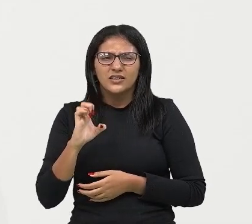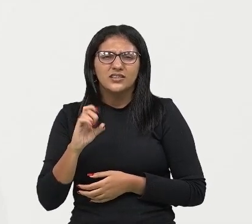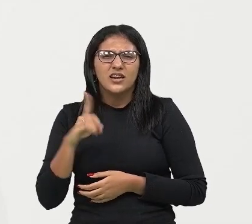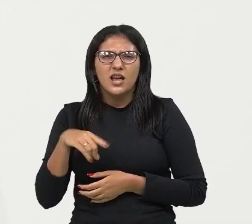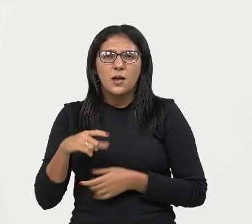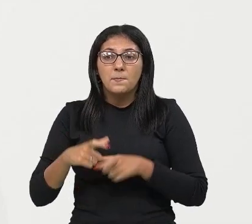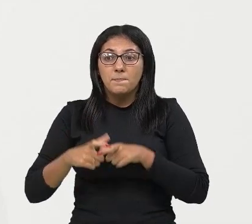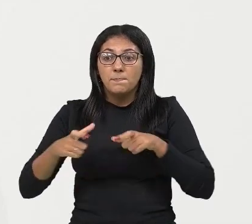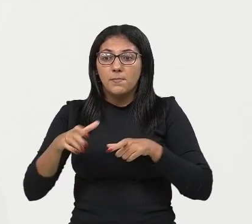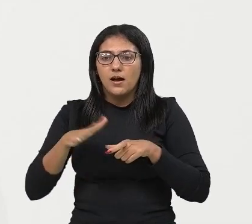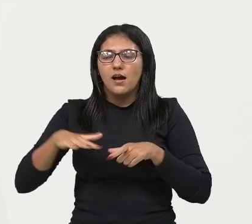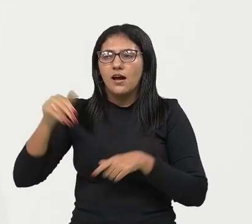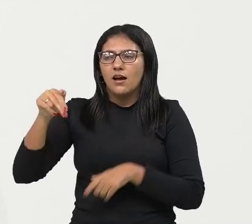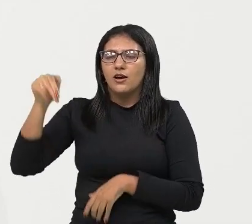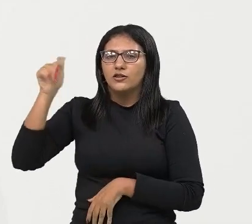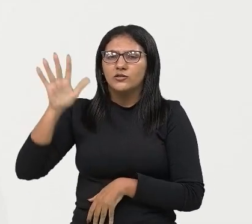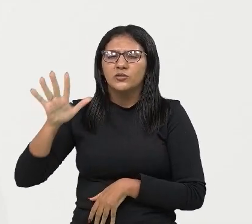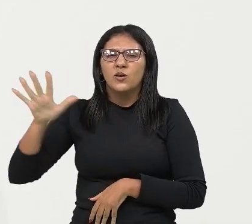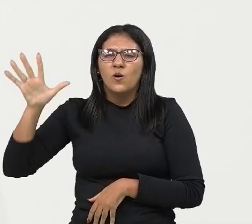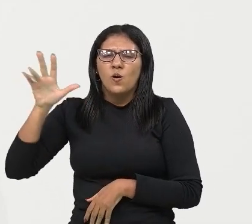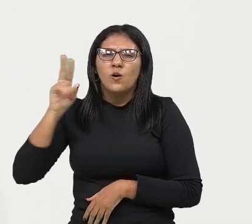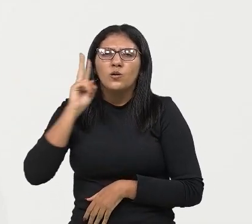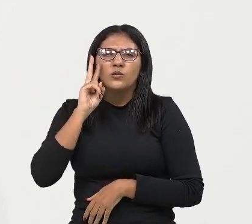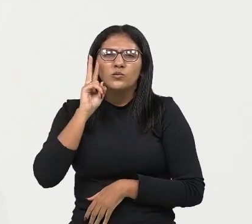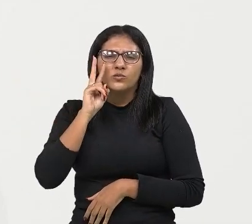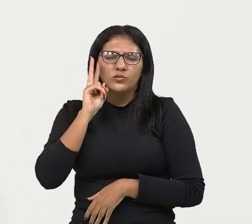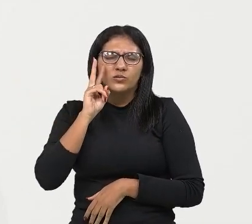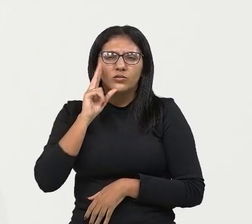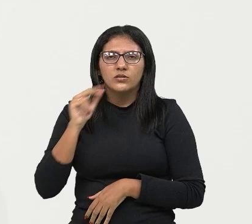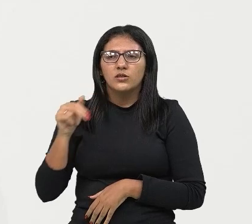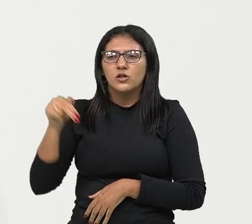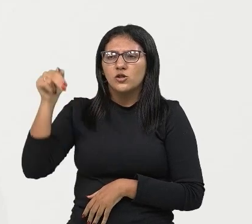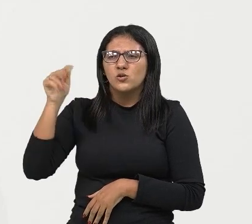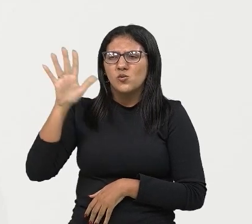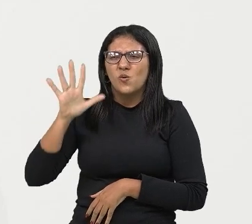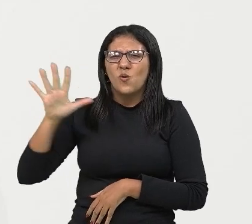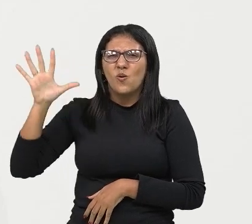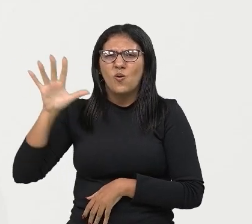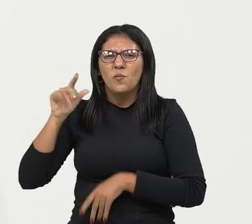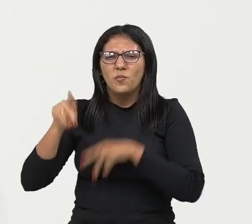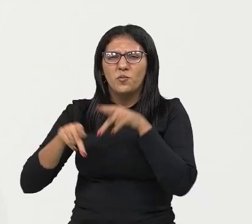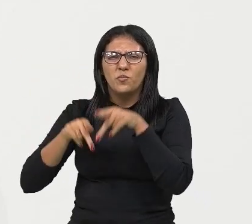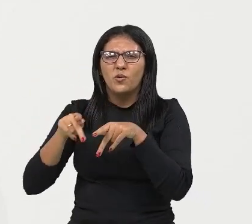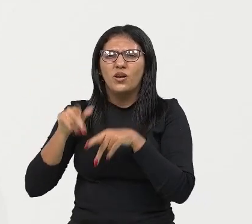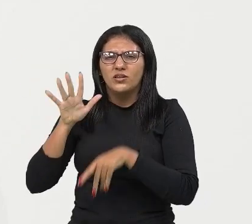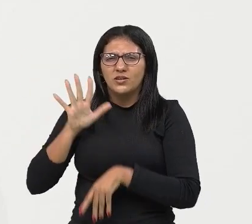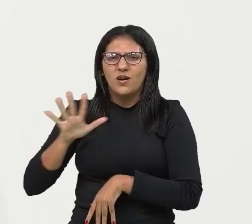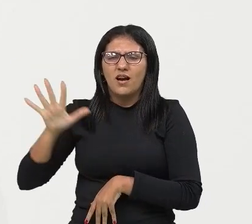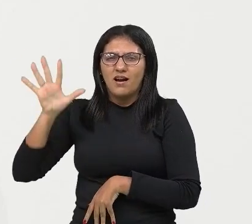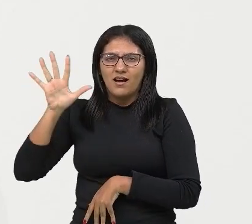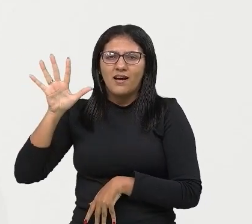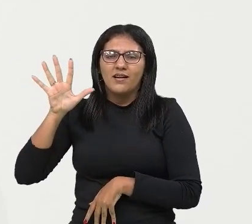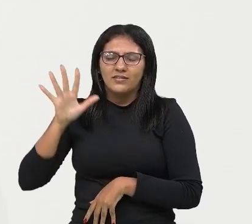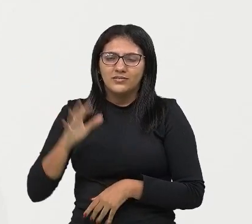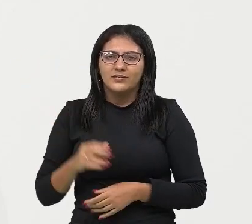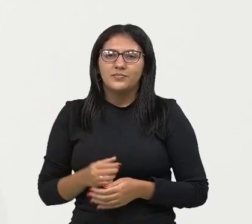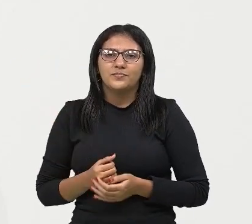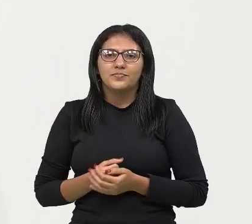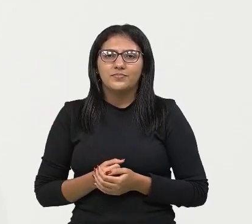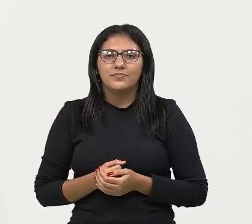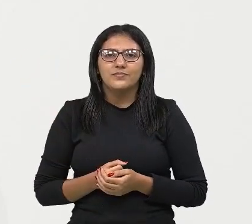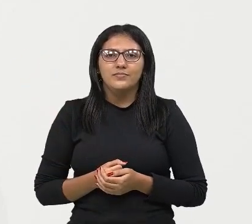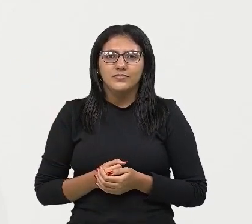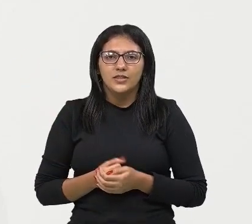no litoral, como eu falei já para vocês, a maior parte vai estar no litoral brasileiro, né? E a maioria